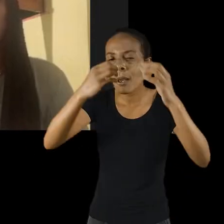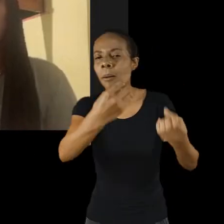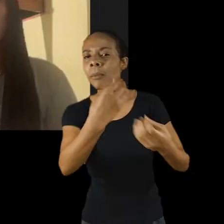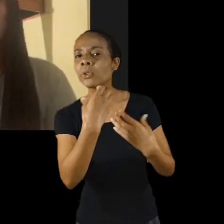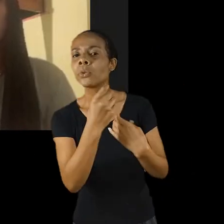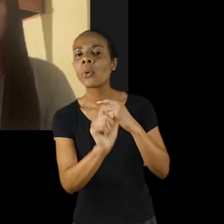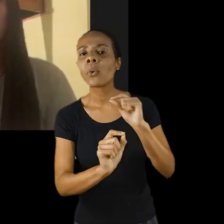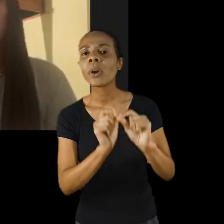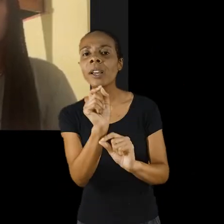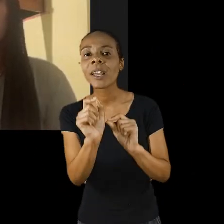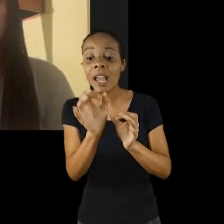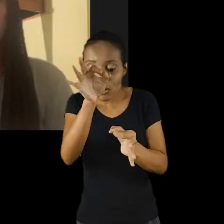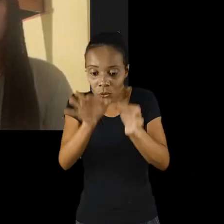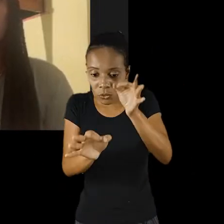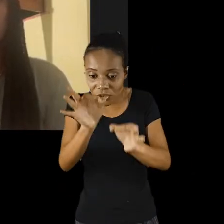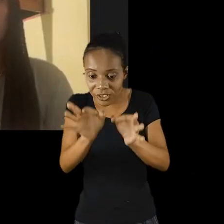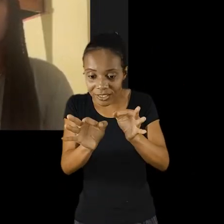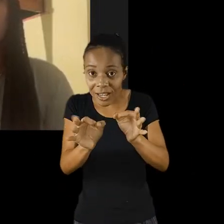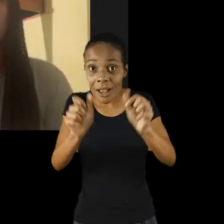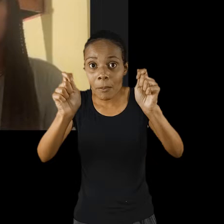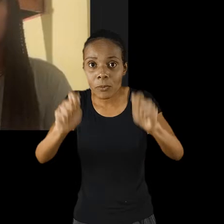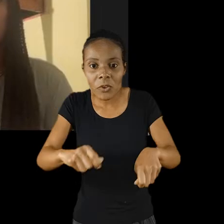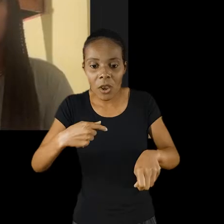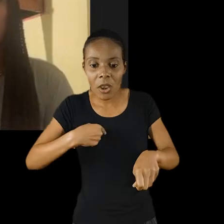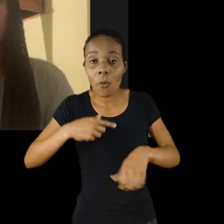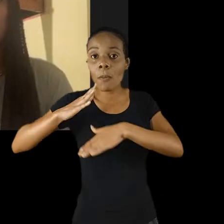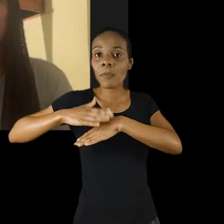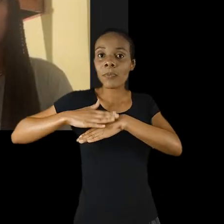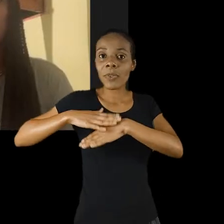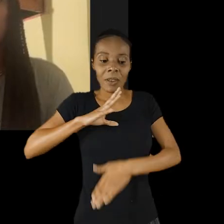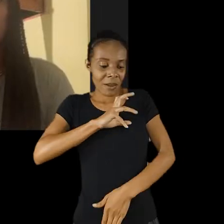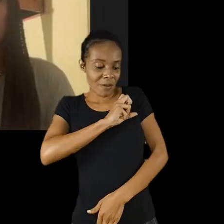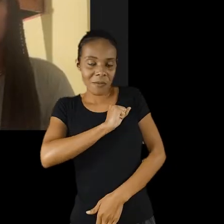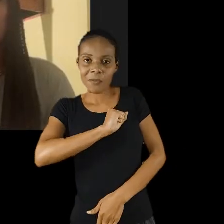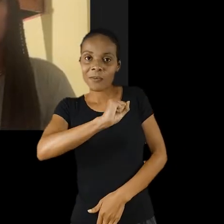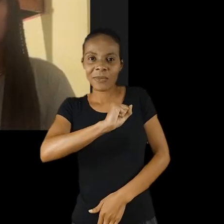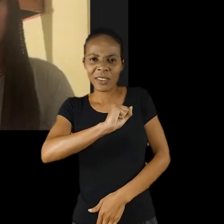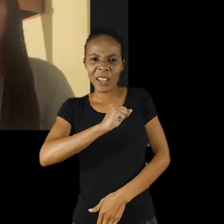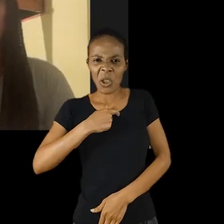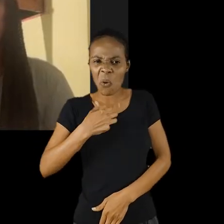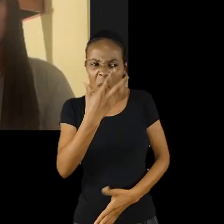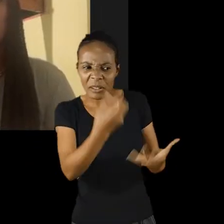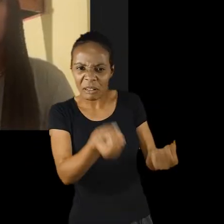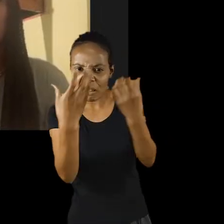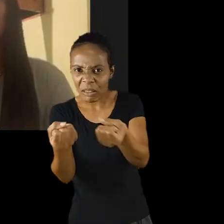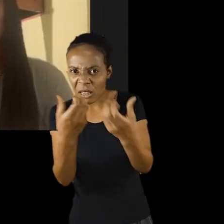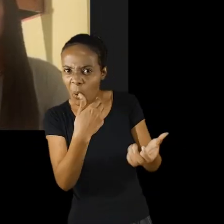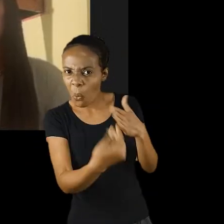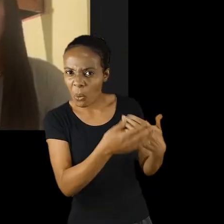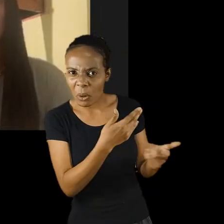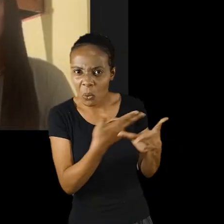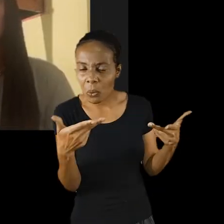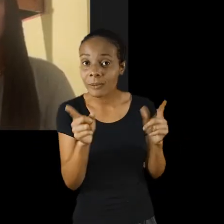eu consigo me amar de verdade e ser justo comigo. Não mendigar qualquer amor, não aceitar qualquer migalha, sabe? E